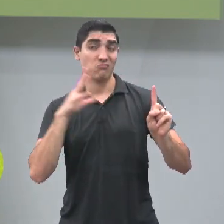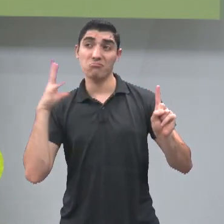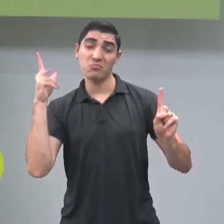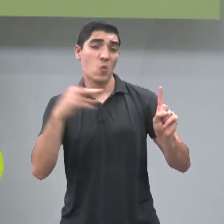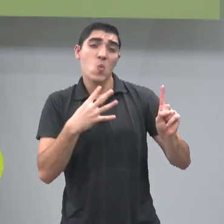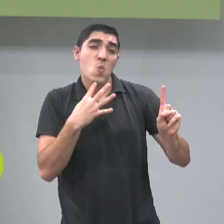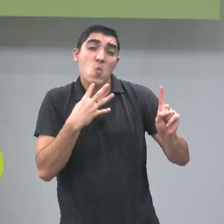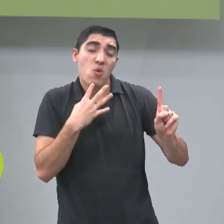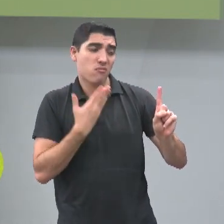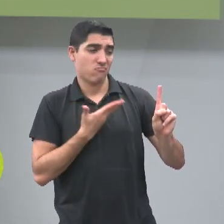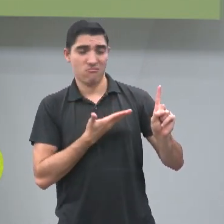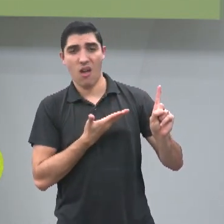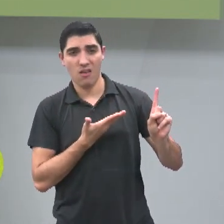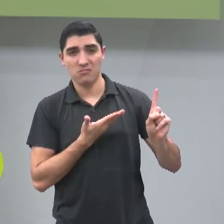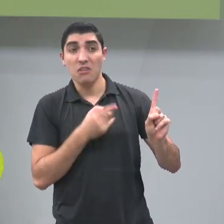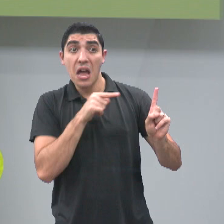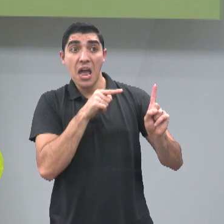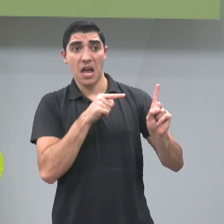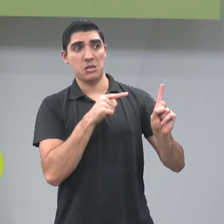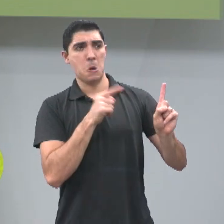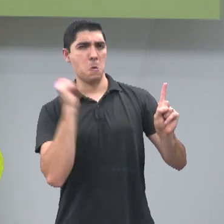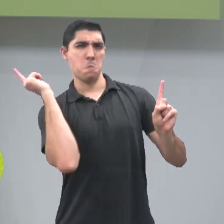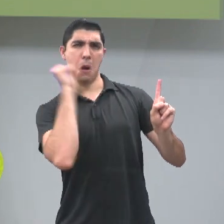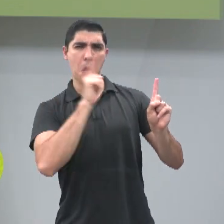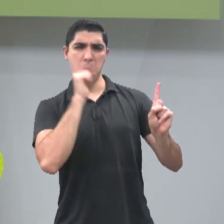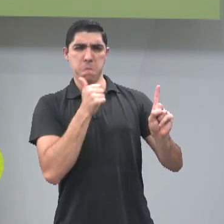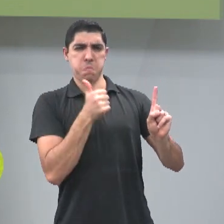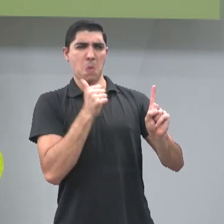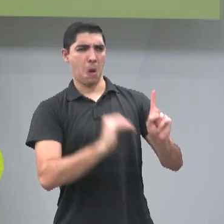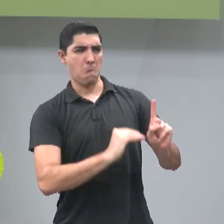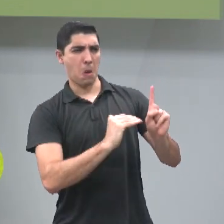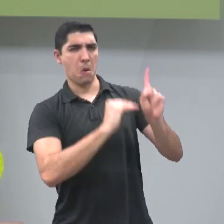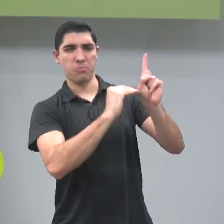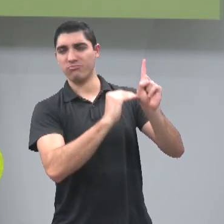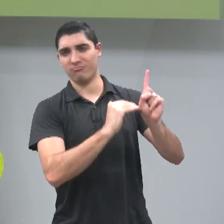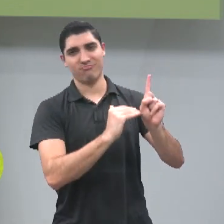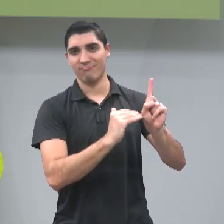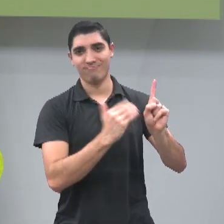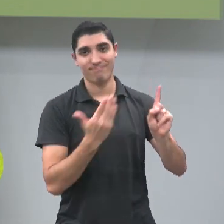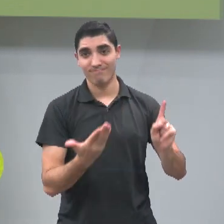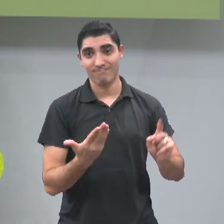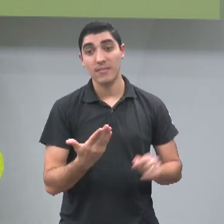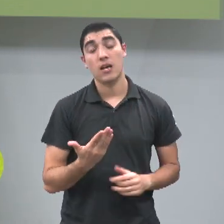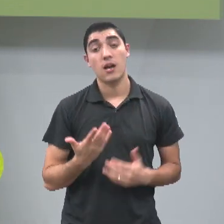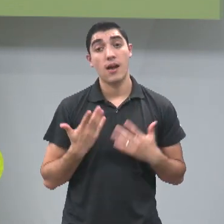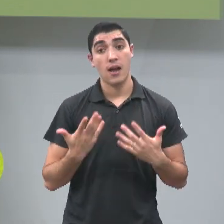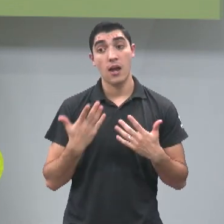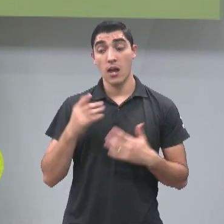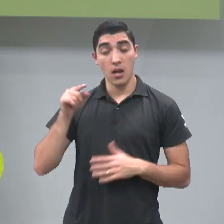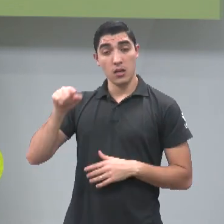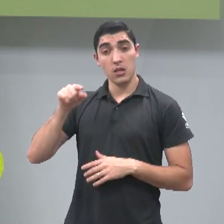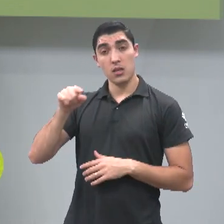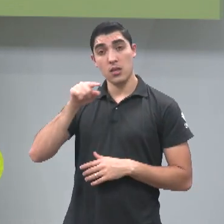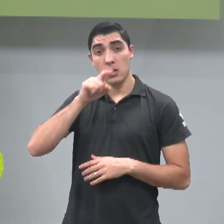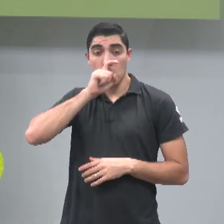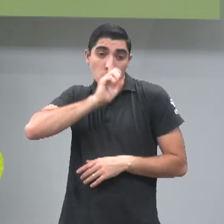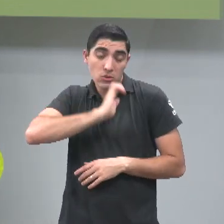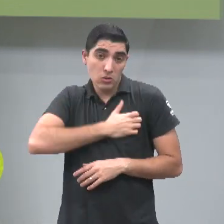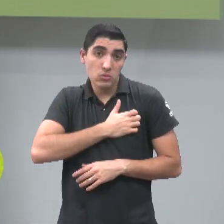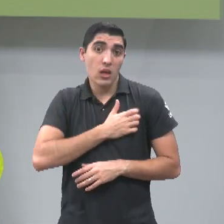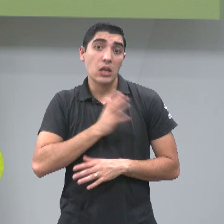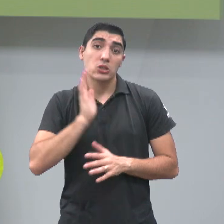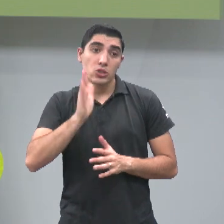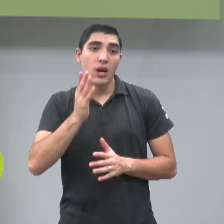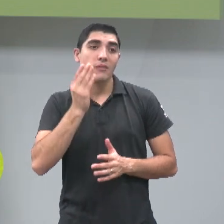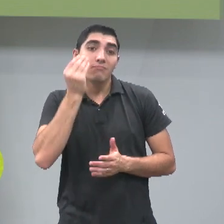então. Não tinha grandes trabalhos antes de chegar no São José. O São José que teve a chance aí a gente não sabe por que não aconteceu o acerto com o